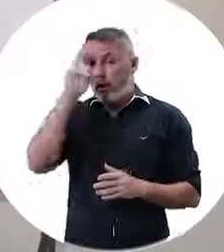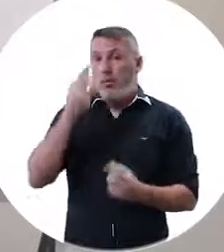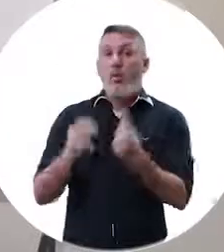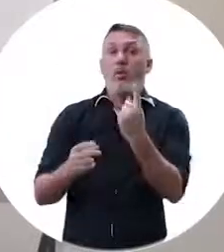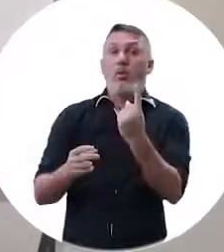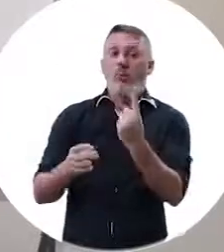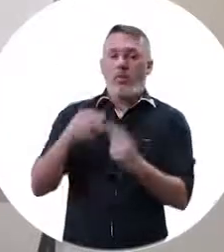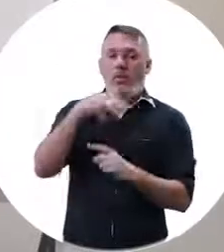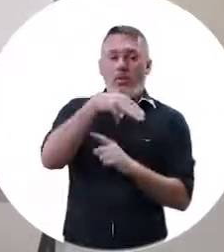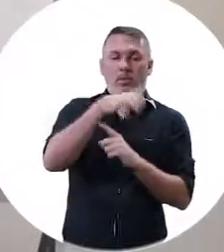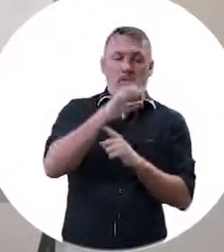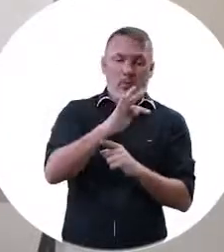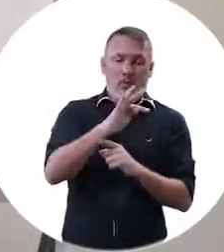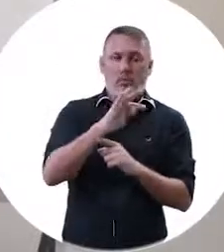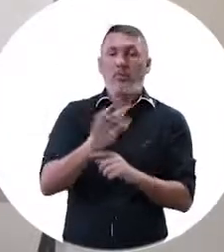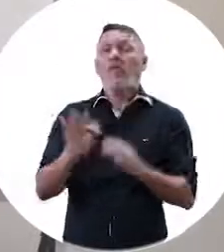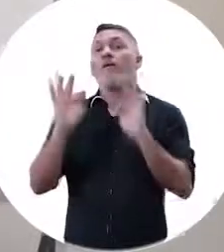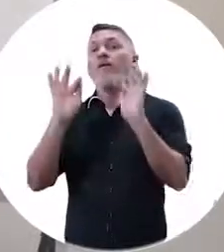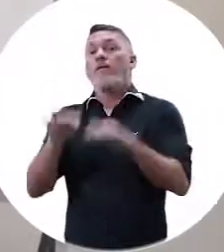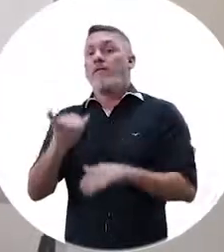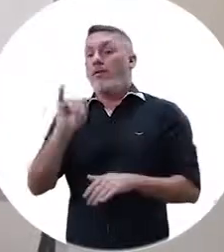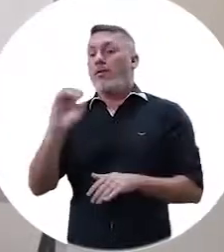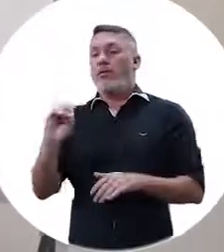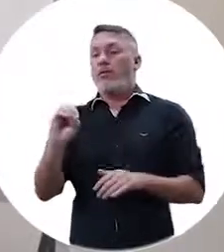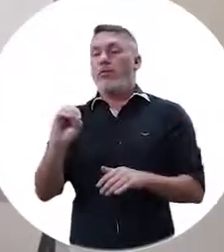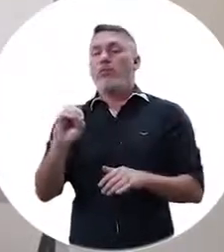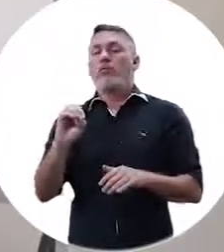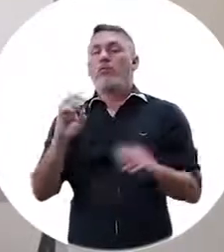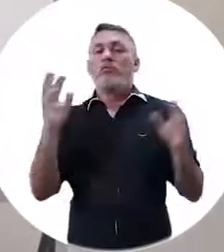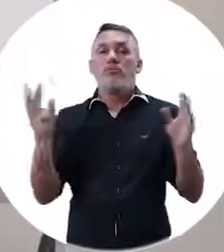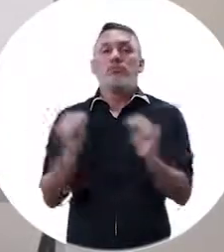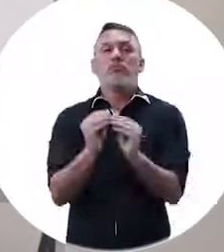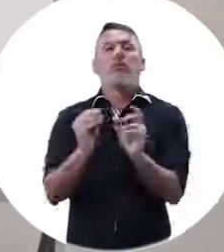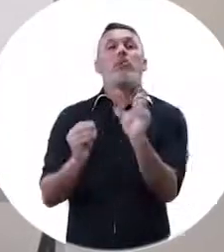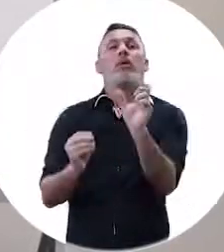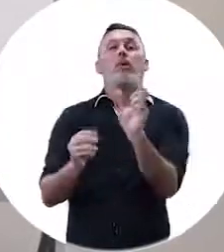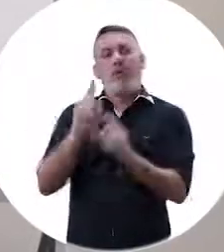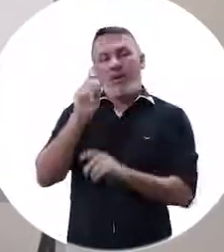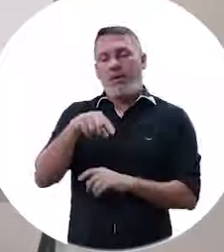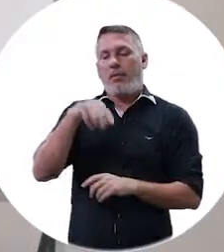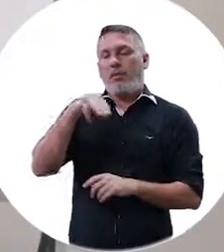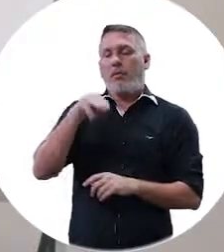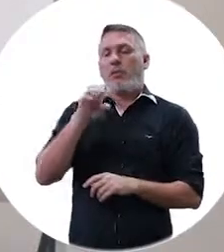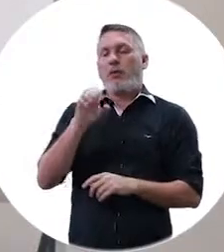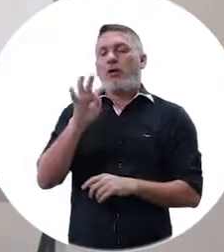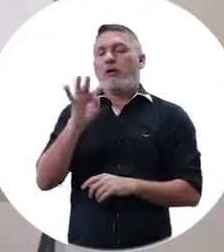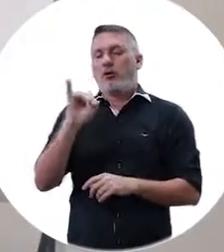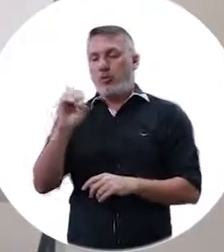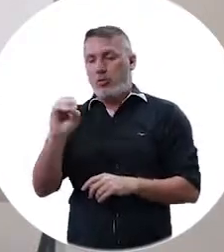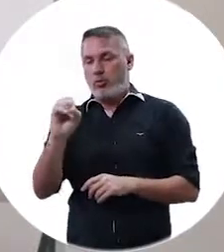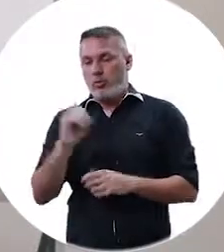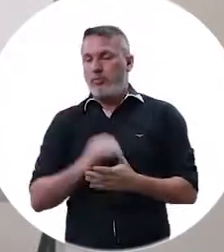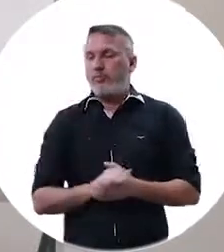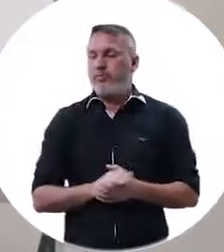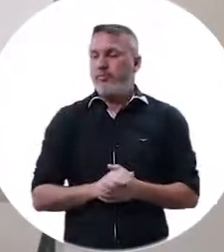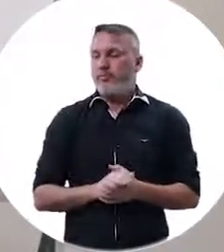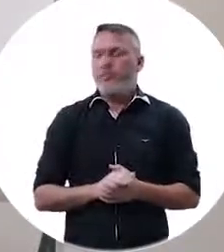carbono, met, terminação de radical, il. Então aqui a gente tem os metils.